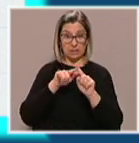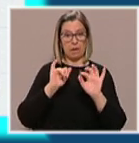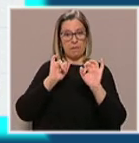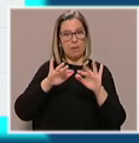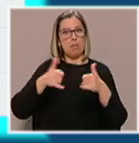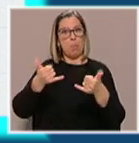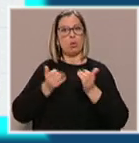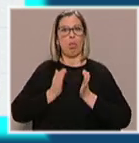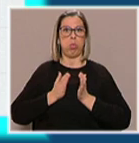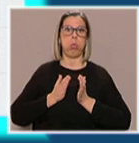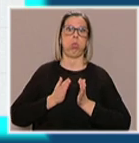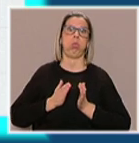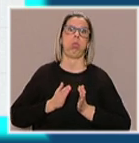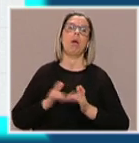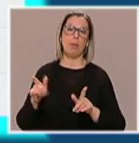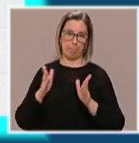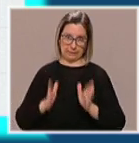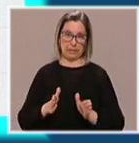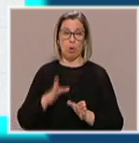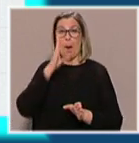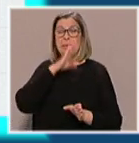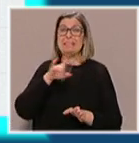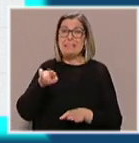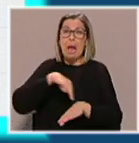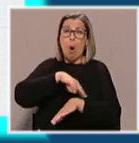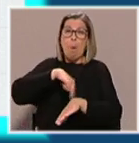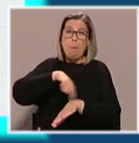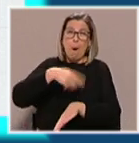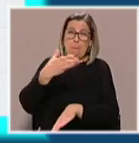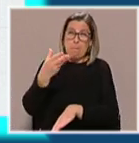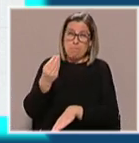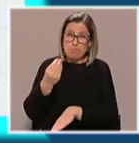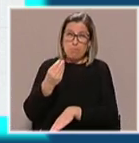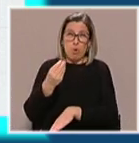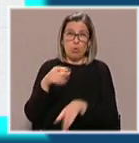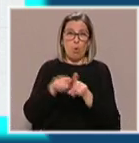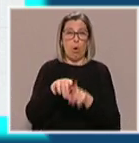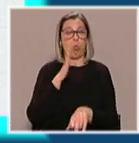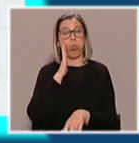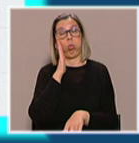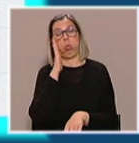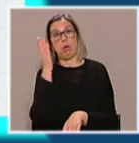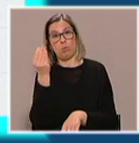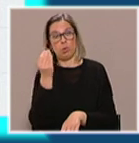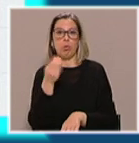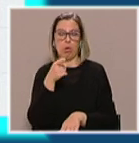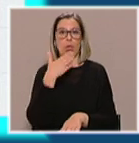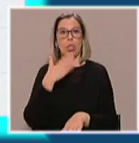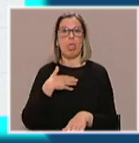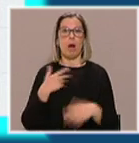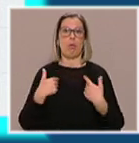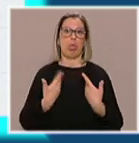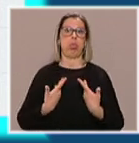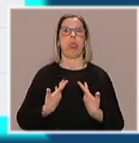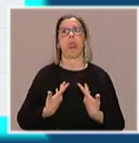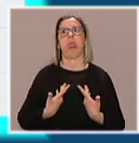Contudo, se tivermos muito tempo sob a ação do sistema parasimpático, ficamos num estado de letargia ou apáticos. É o que acontece quando excedemos, por